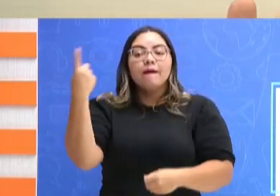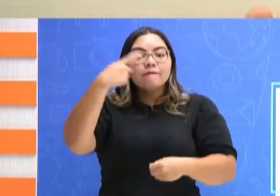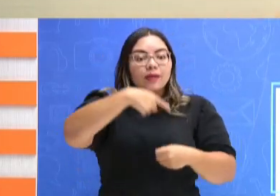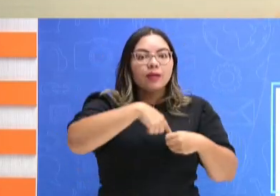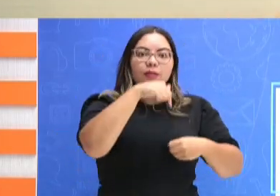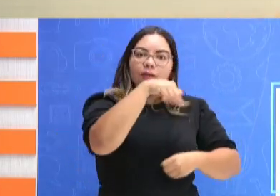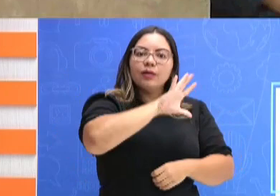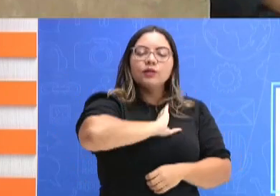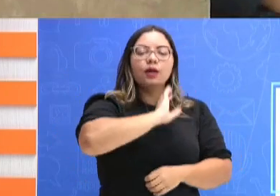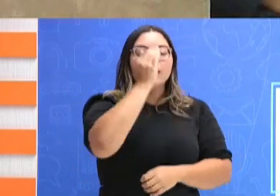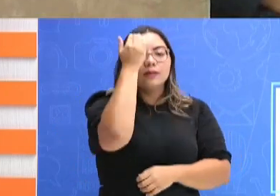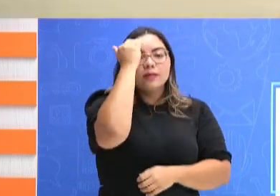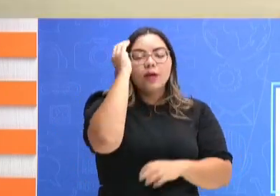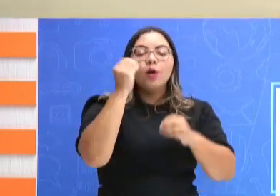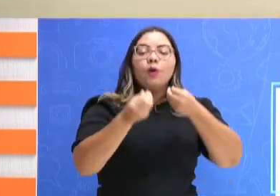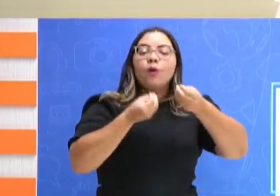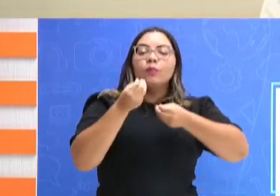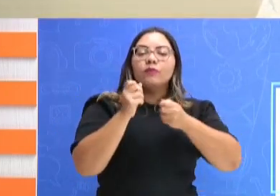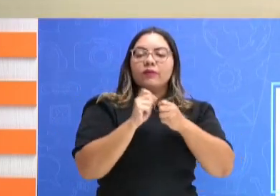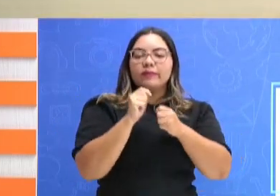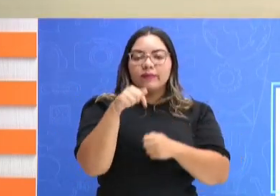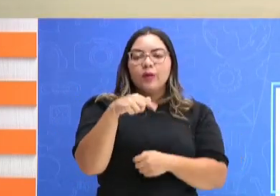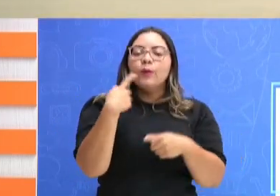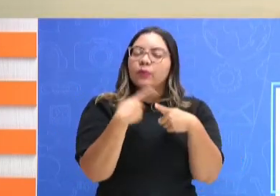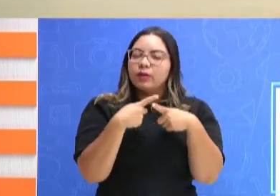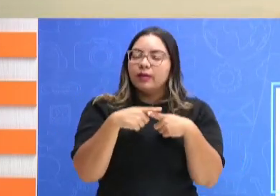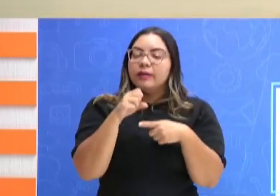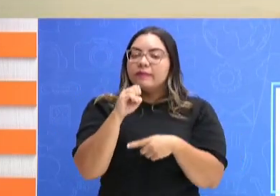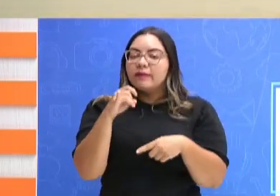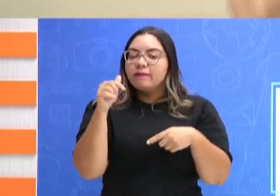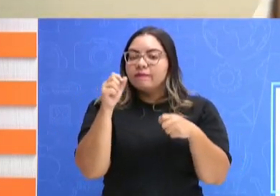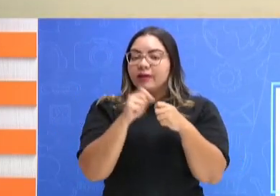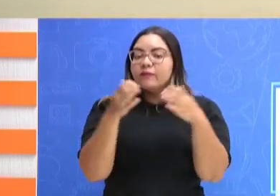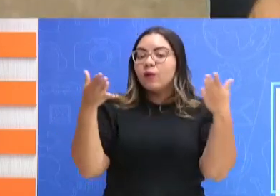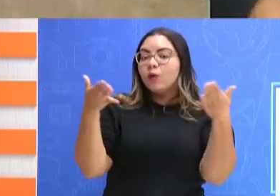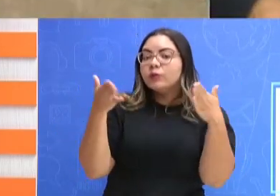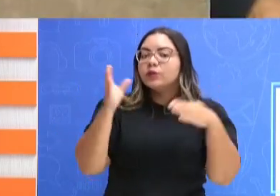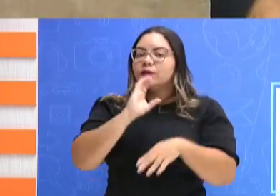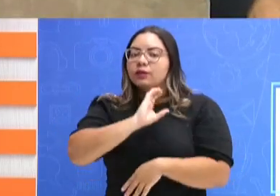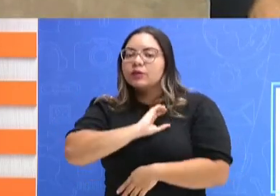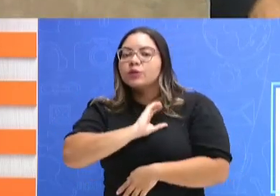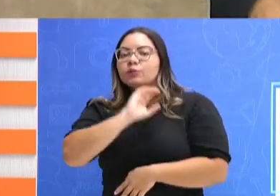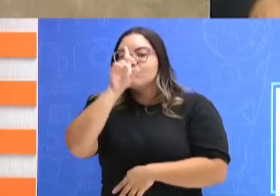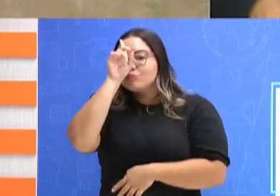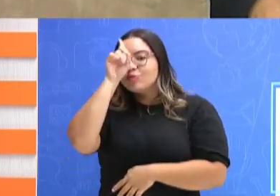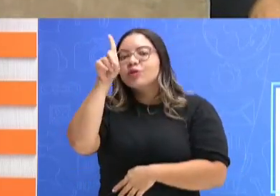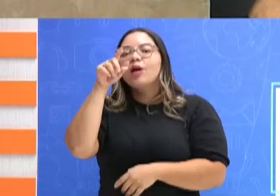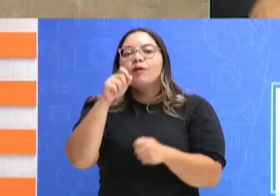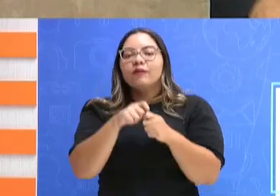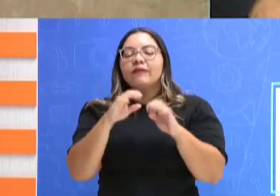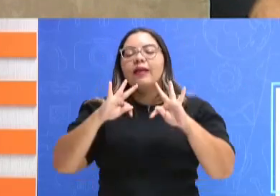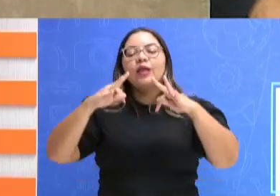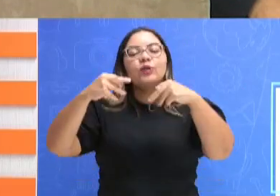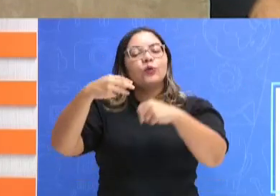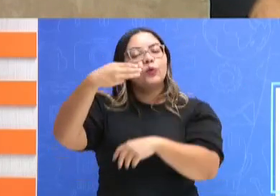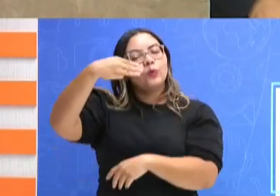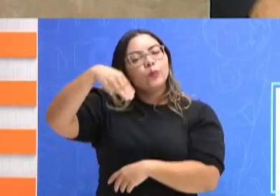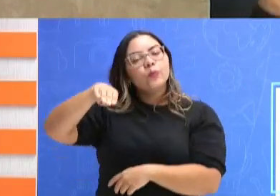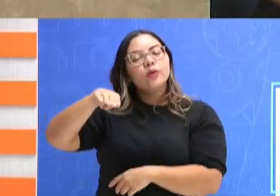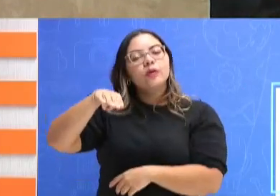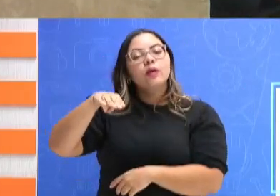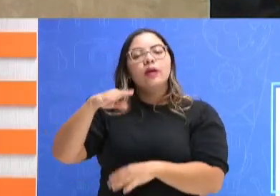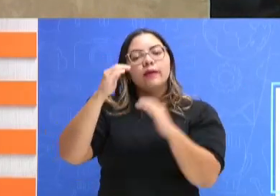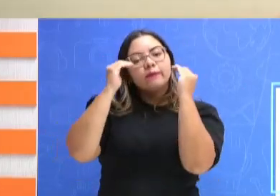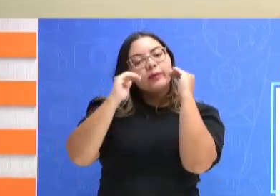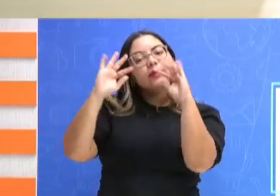Caxias, entender como a gente faz isso. Porque o que a gente faz hoje em Caxias, um dia nós vamos fazer no Maranhão, valorizando